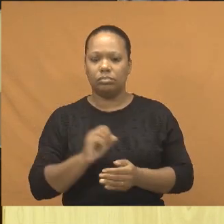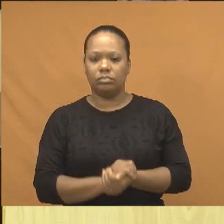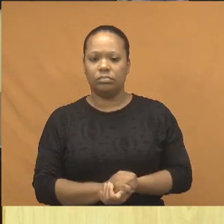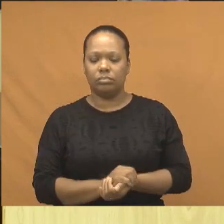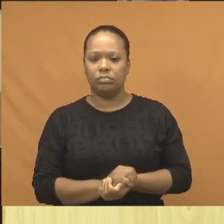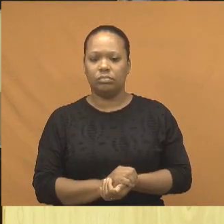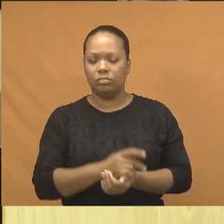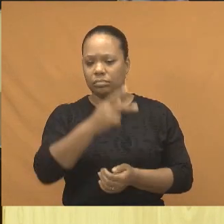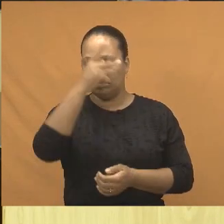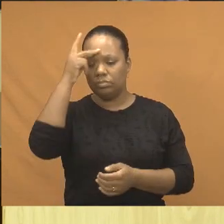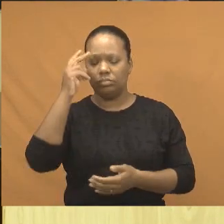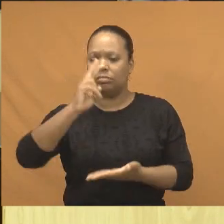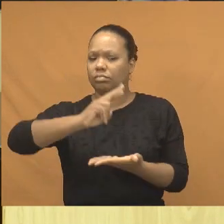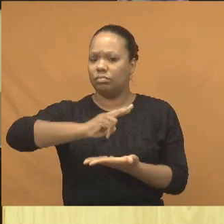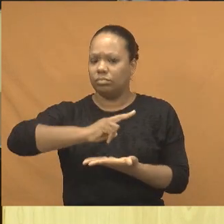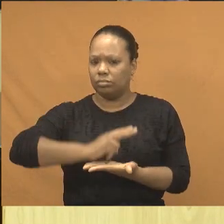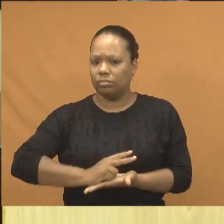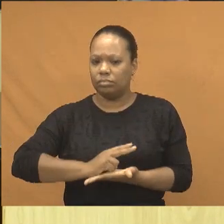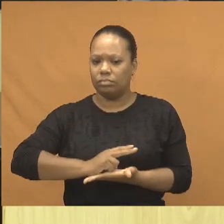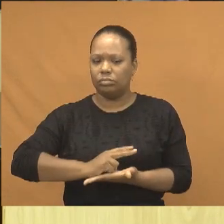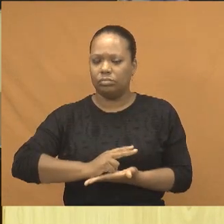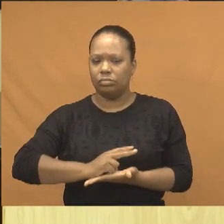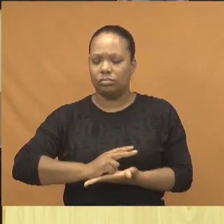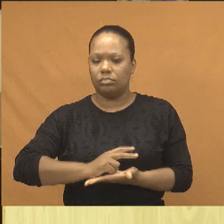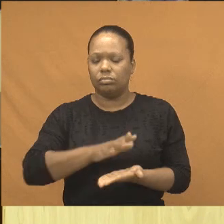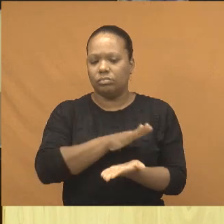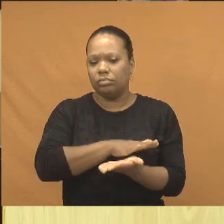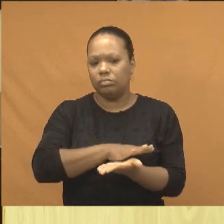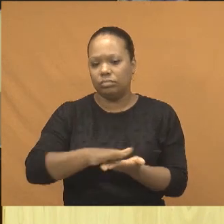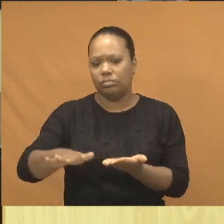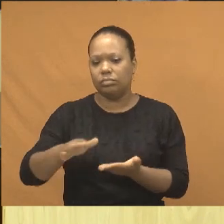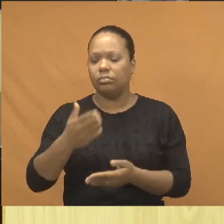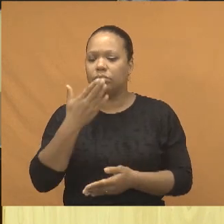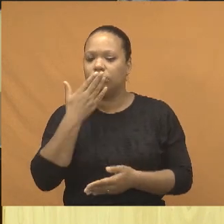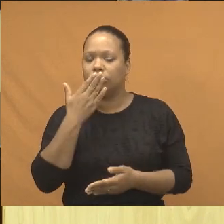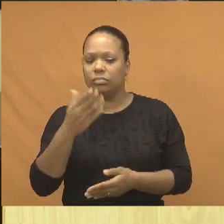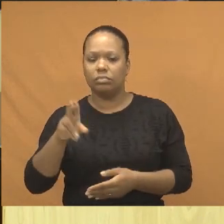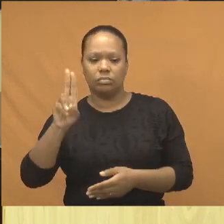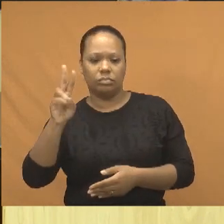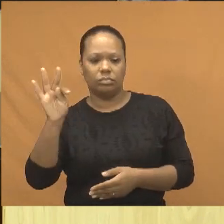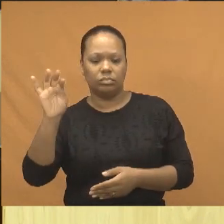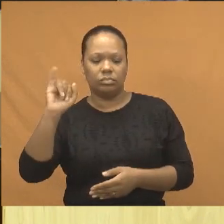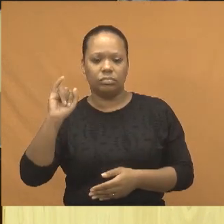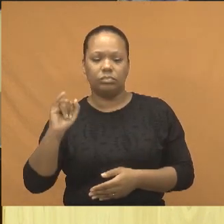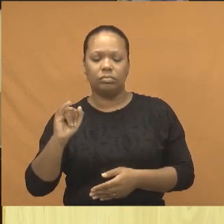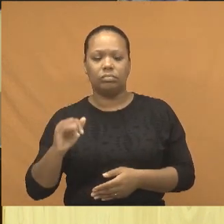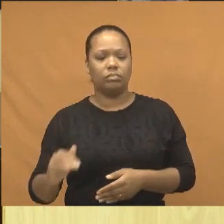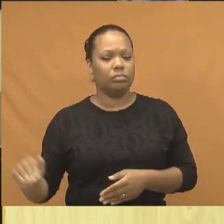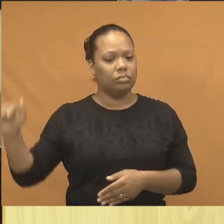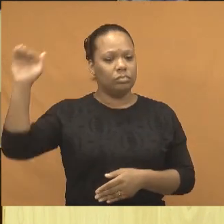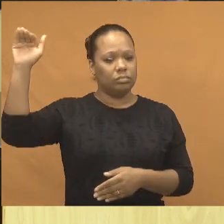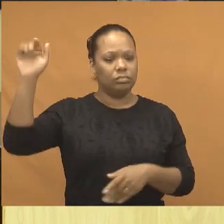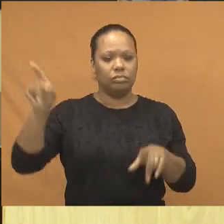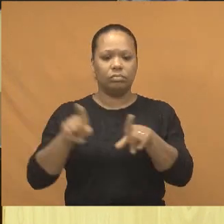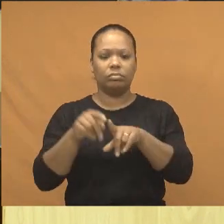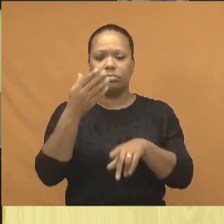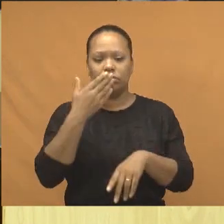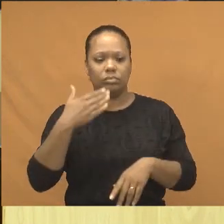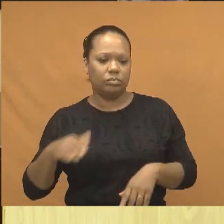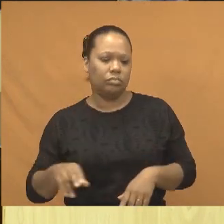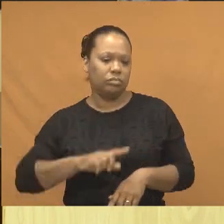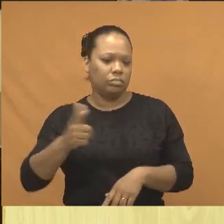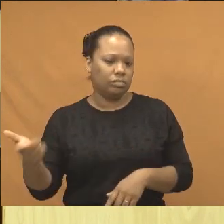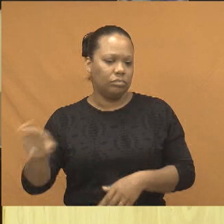para internações, principalmente os encaminhamentos com pedidos de UTI, adultos e crianças e outras ocorrências, bem